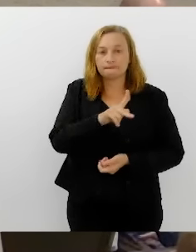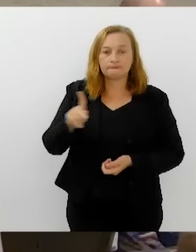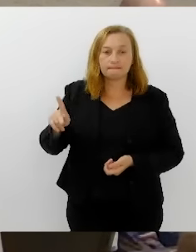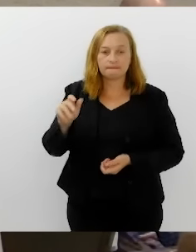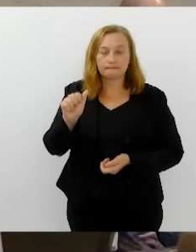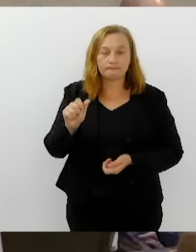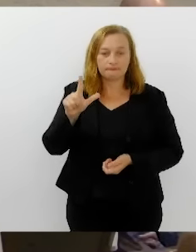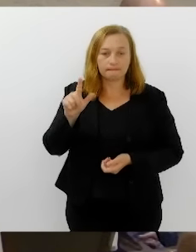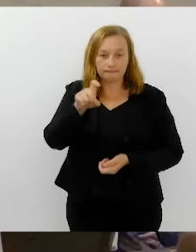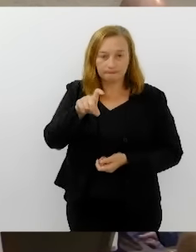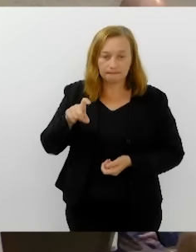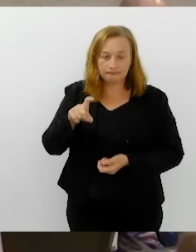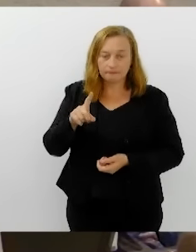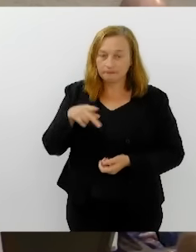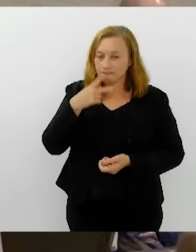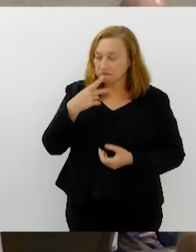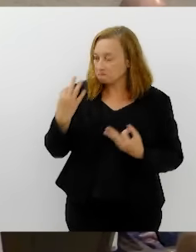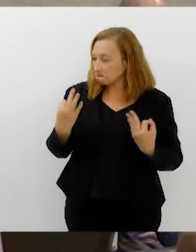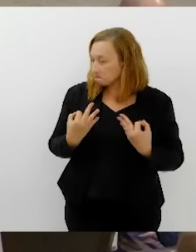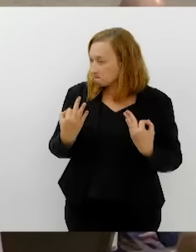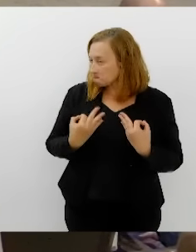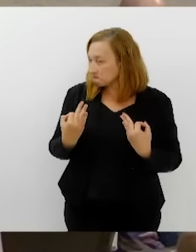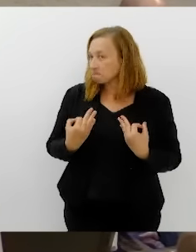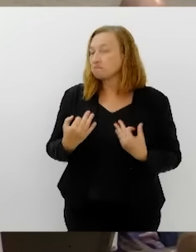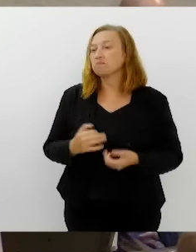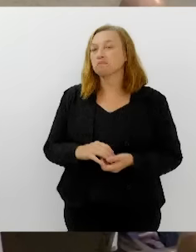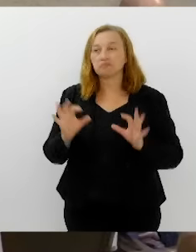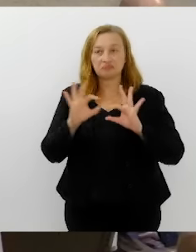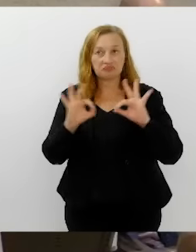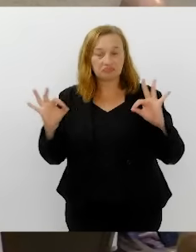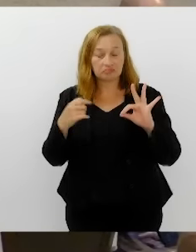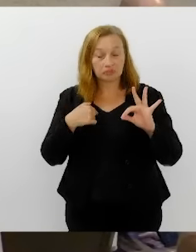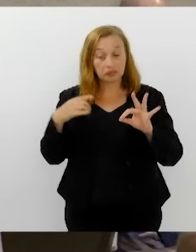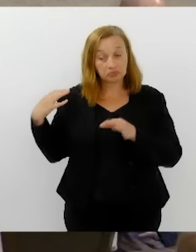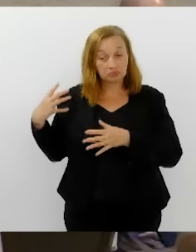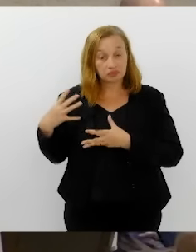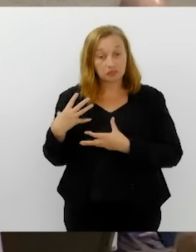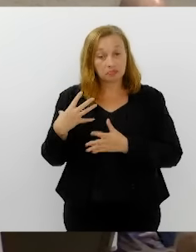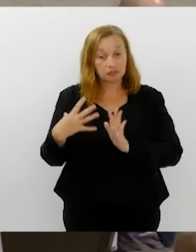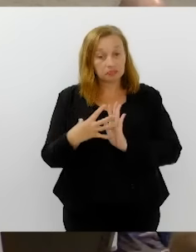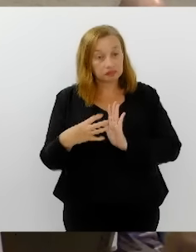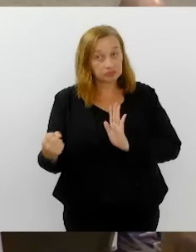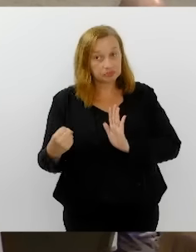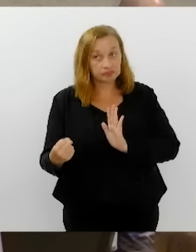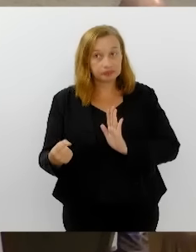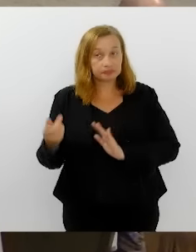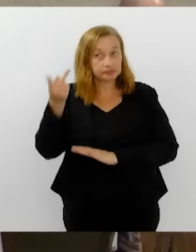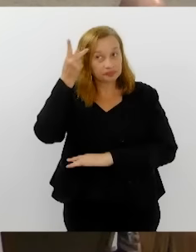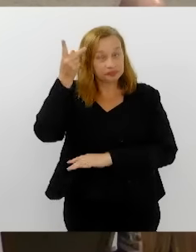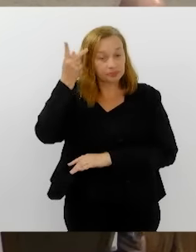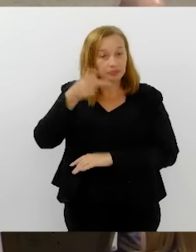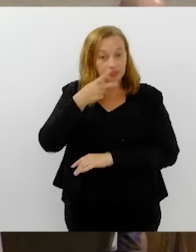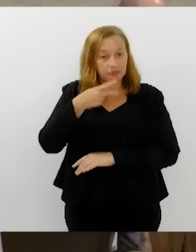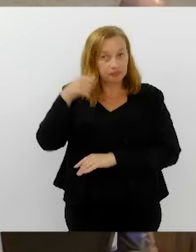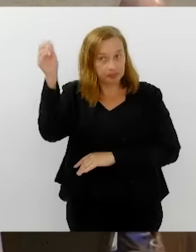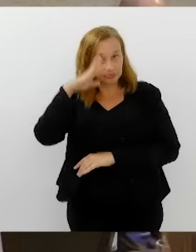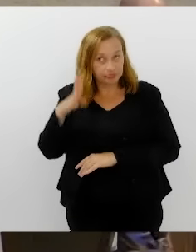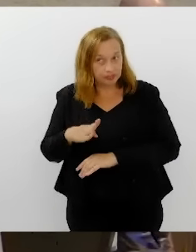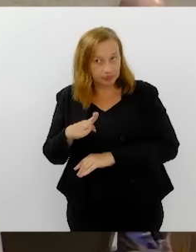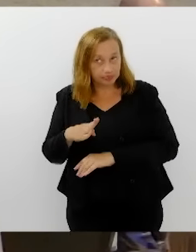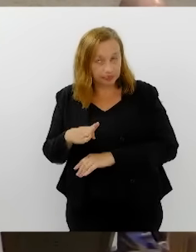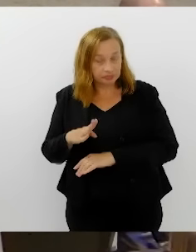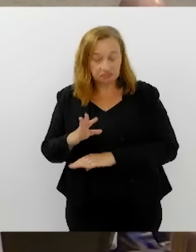um belíssimo discurso, uma associação e uma frase que eu vou levar, essa que São Paulo fala para o Brasil, viu, Gil?